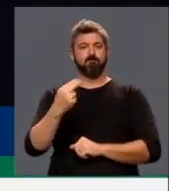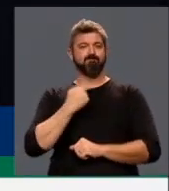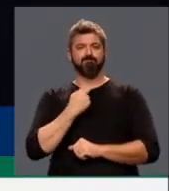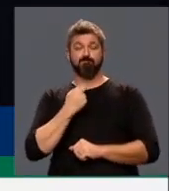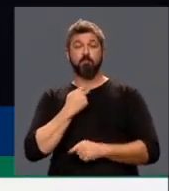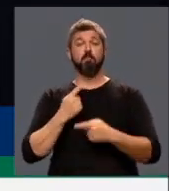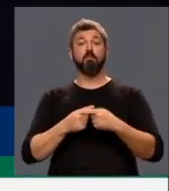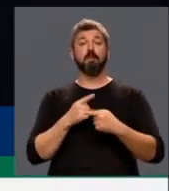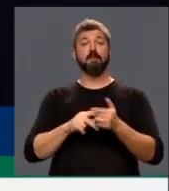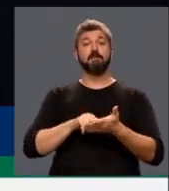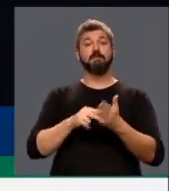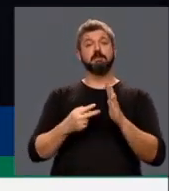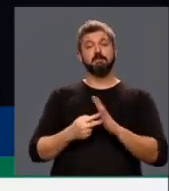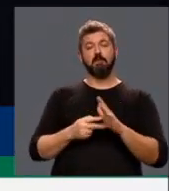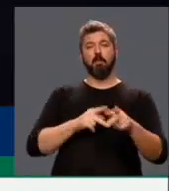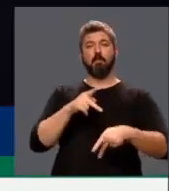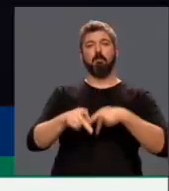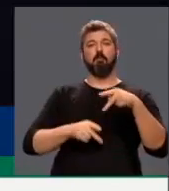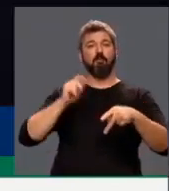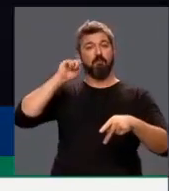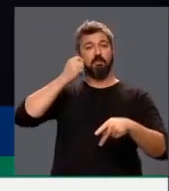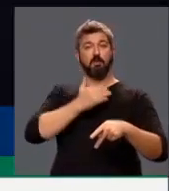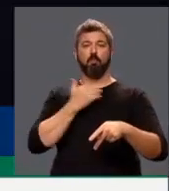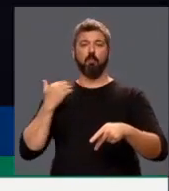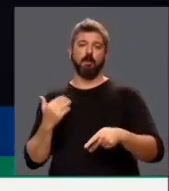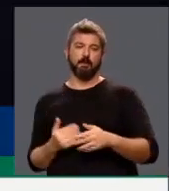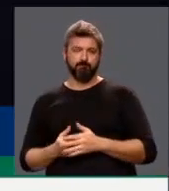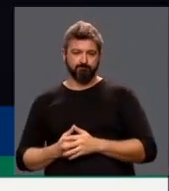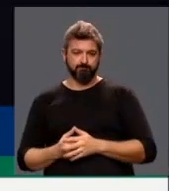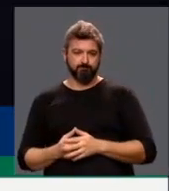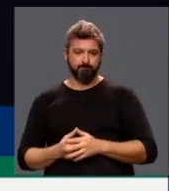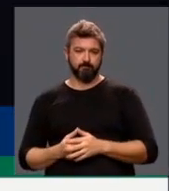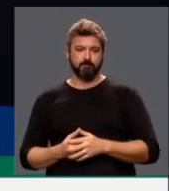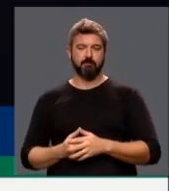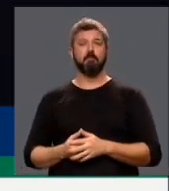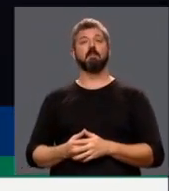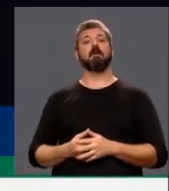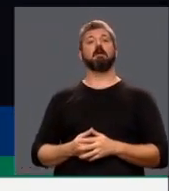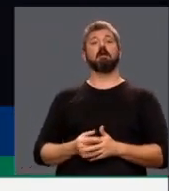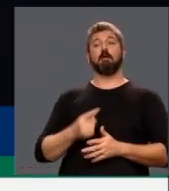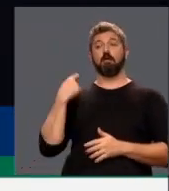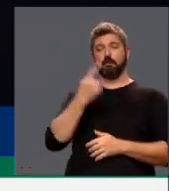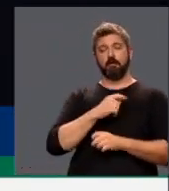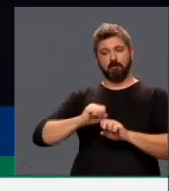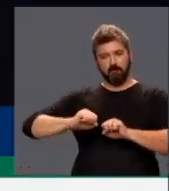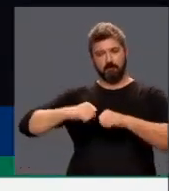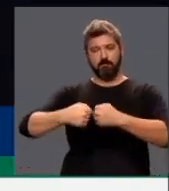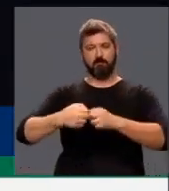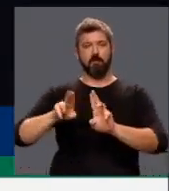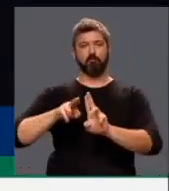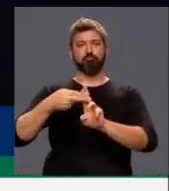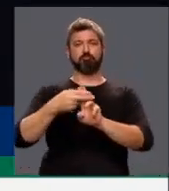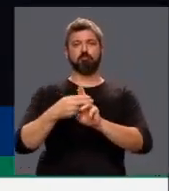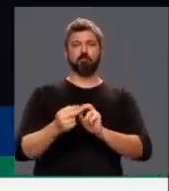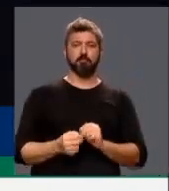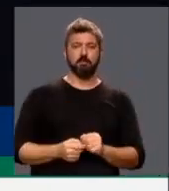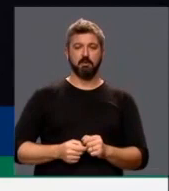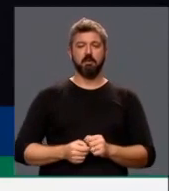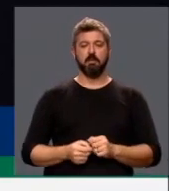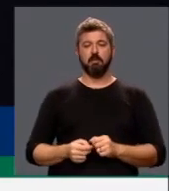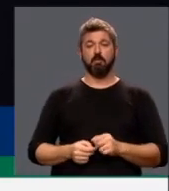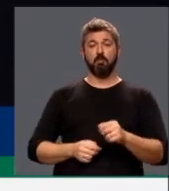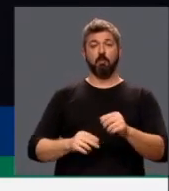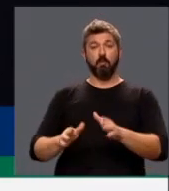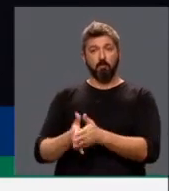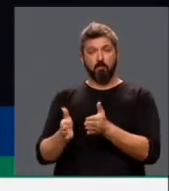SUS significa morte da população negra. Os nossos são os que dependem do Sistema Único de Saúde, são os que vivem com o Sistema